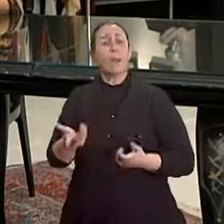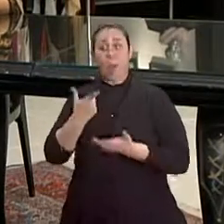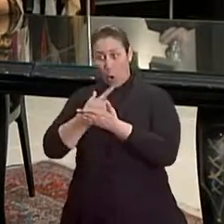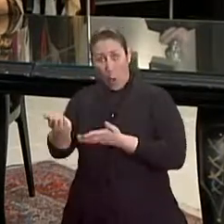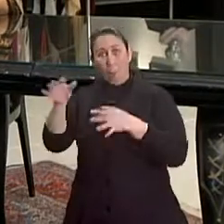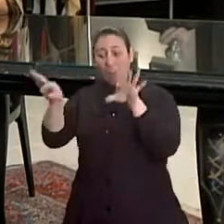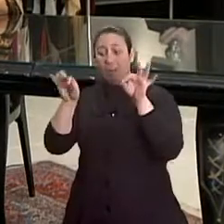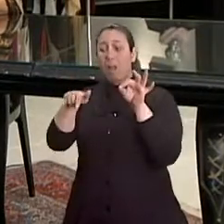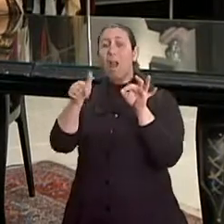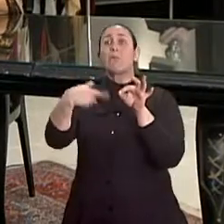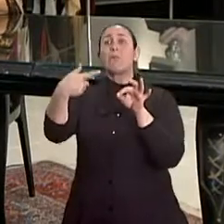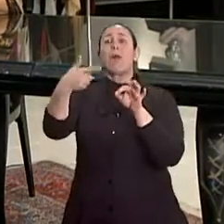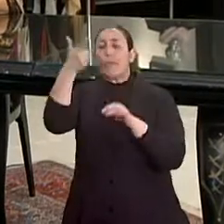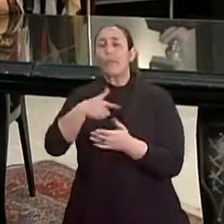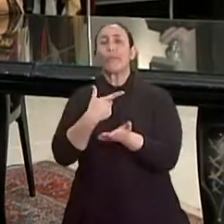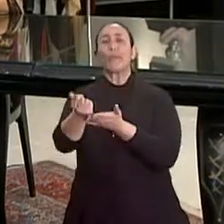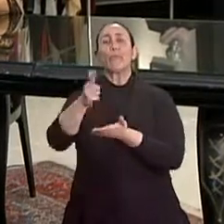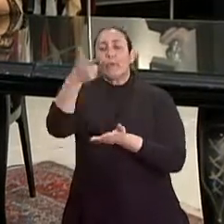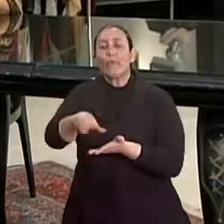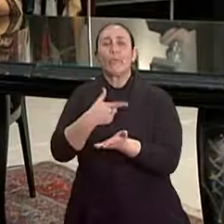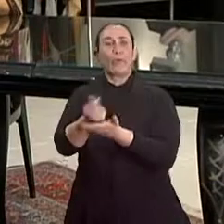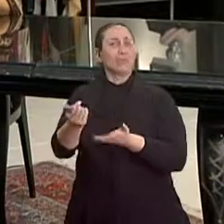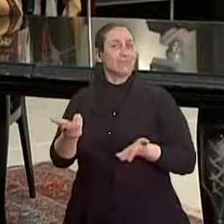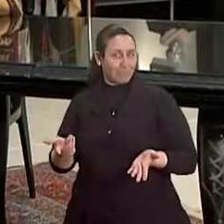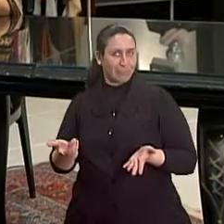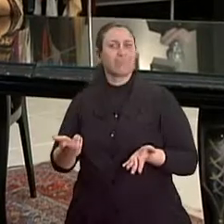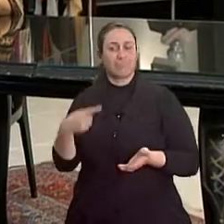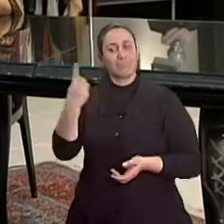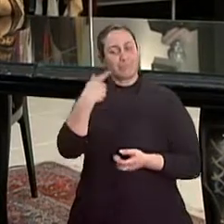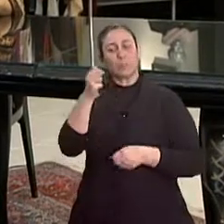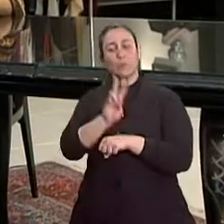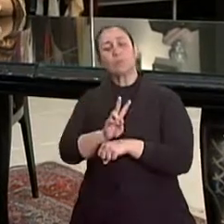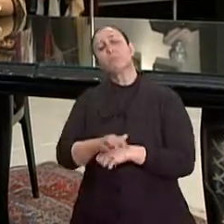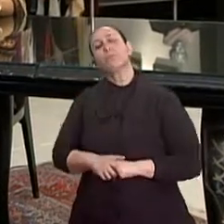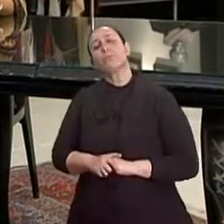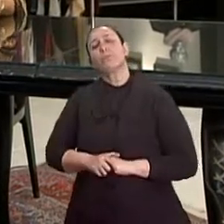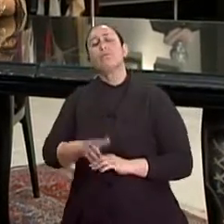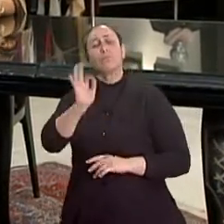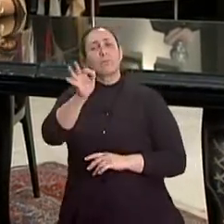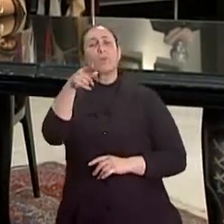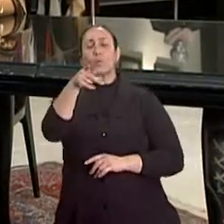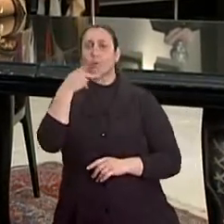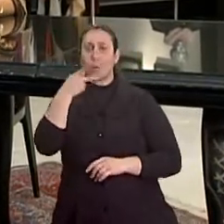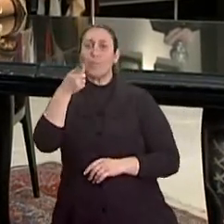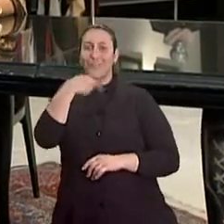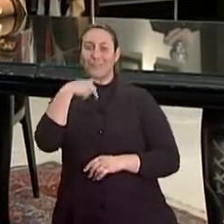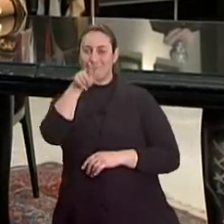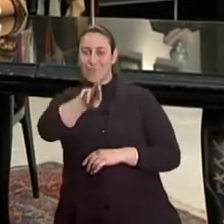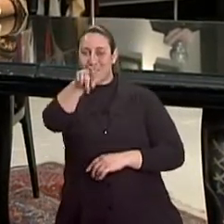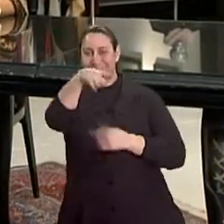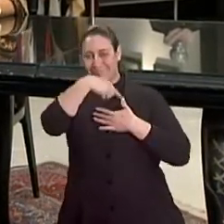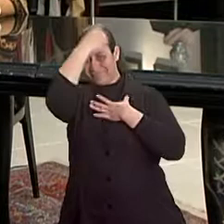que tu vai ter por muito tempo. Claro. Né? Milka, me diz o seguinte. Aí se torna barato. Claro. Nós já falamos dos acessórios, eu dei o teu exemplo do